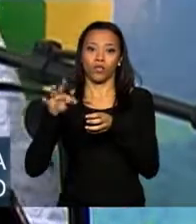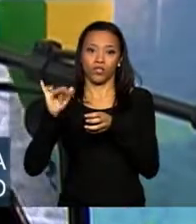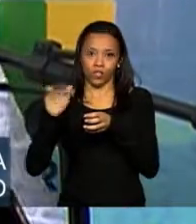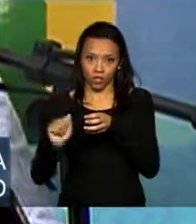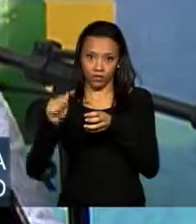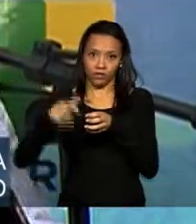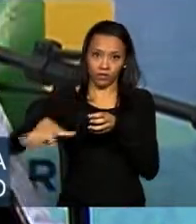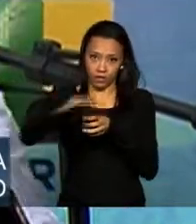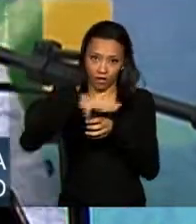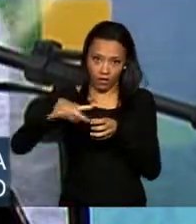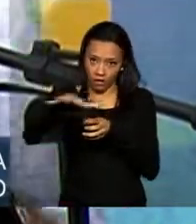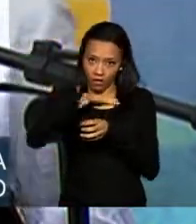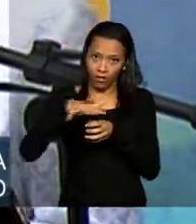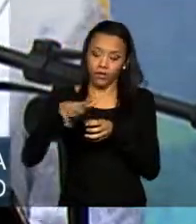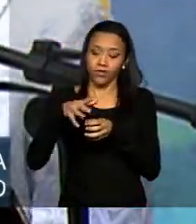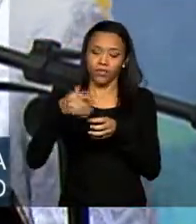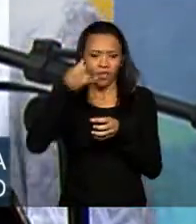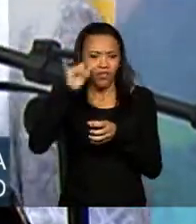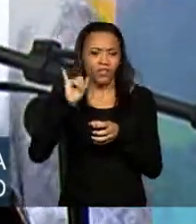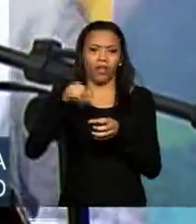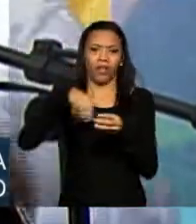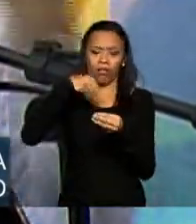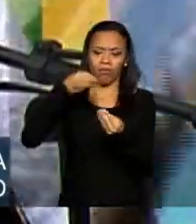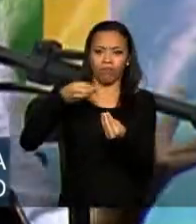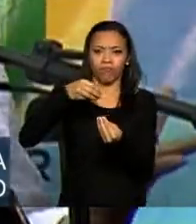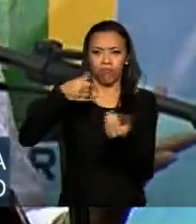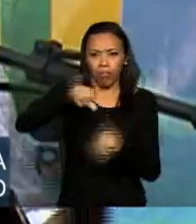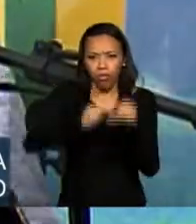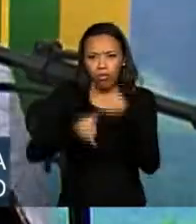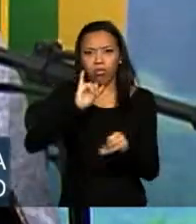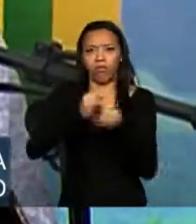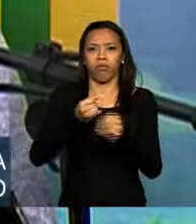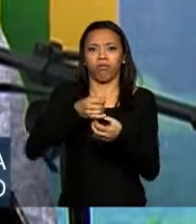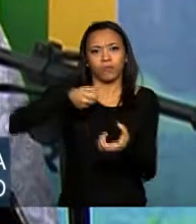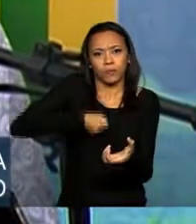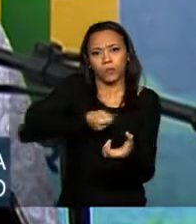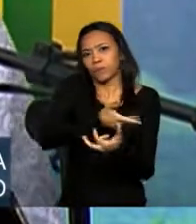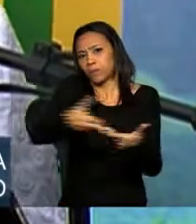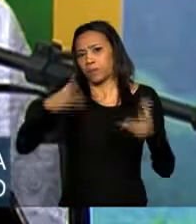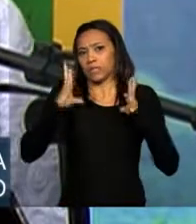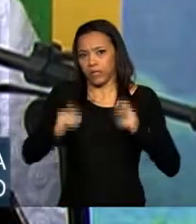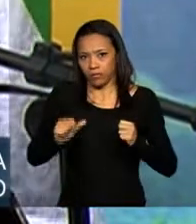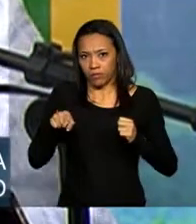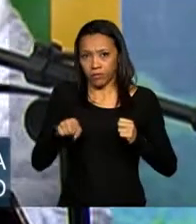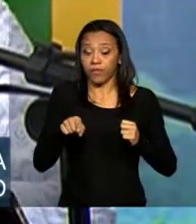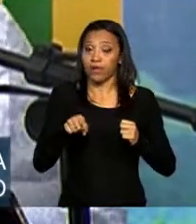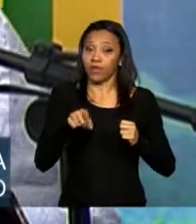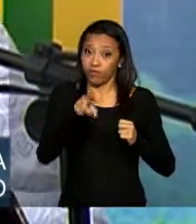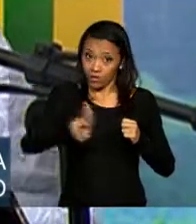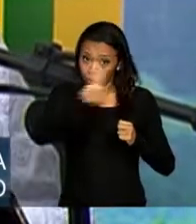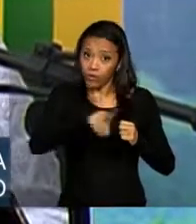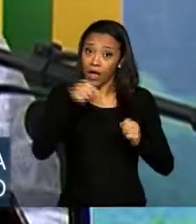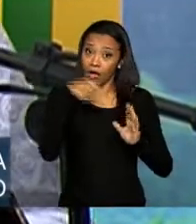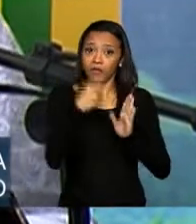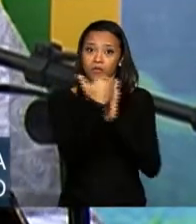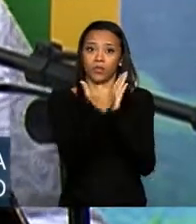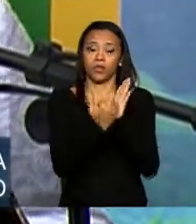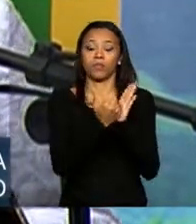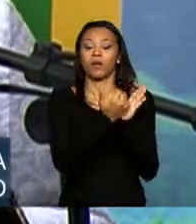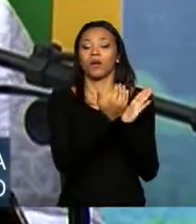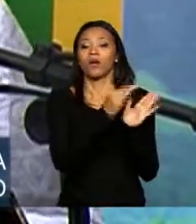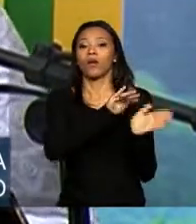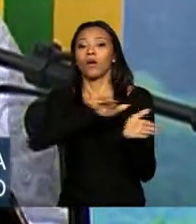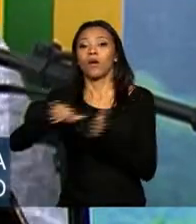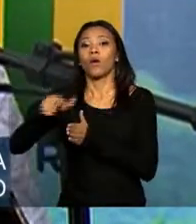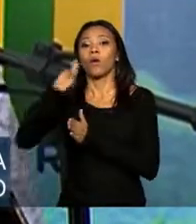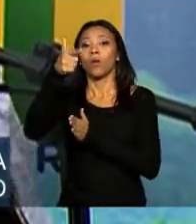significa que vocês vão usar com muito mais força esse programa eu quero falar também do